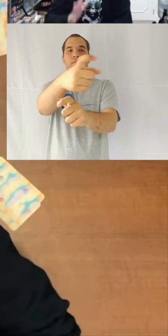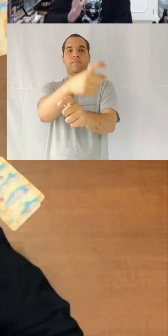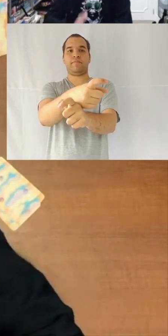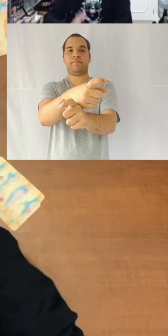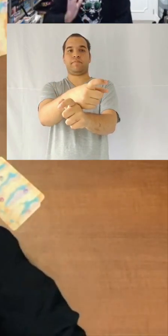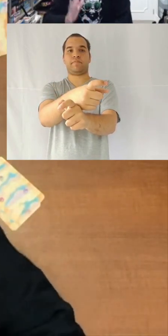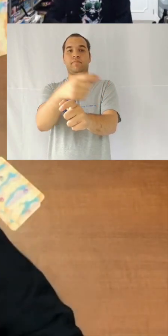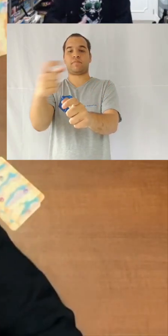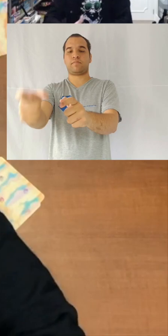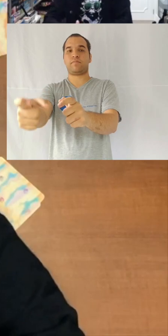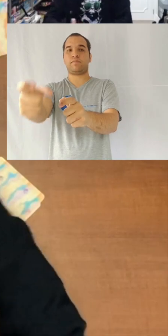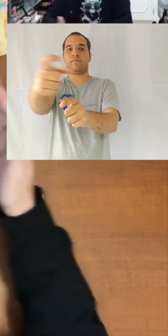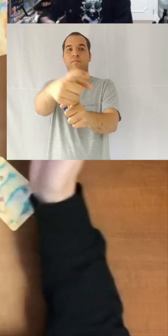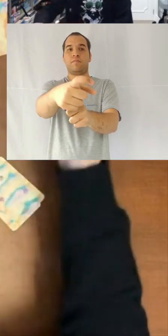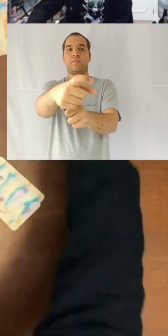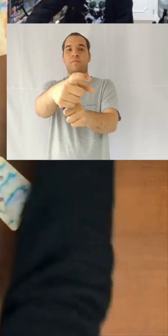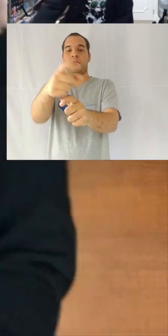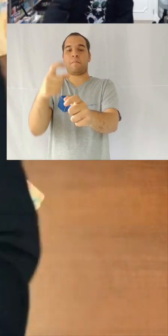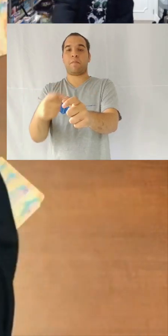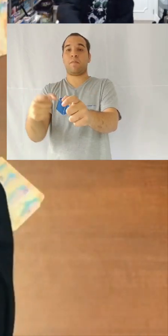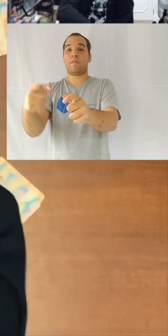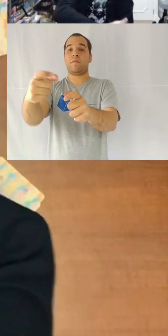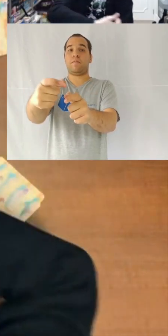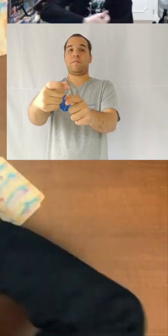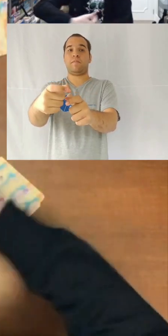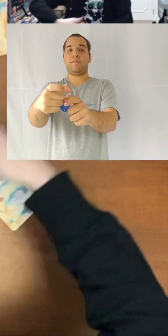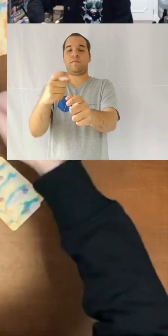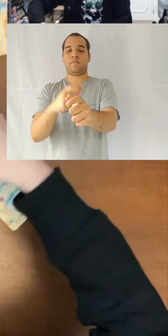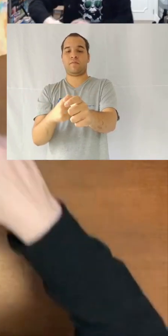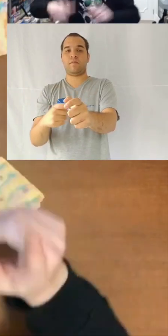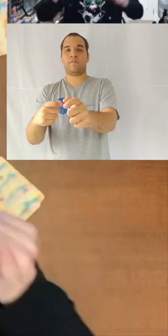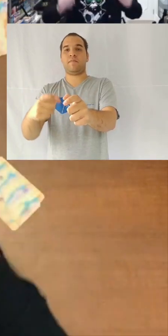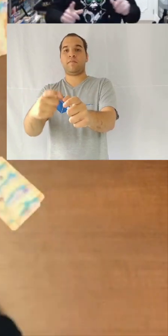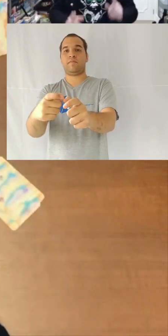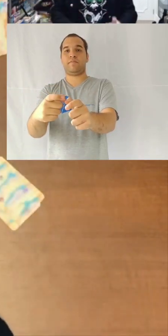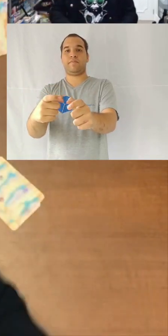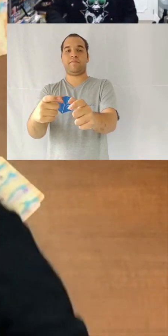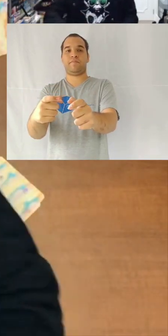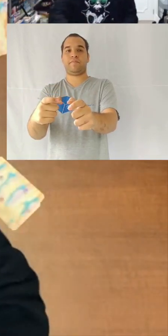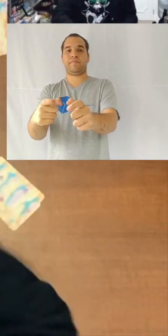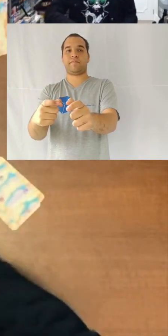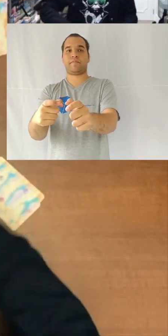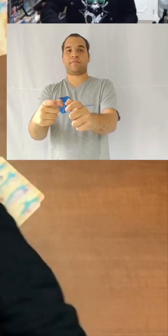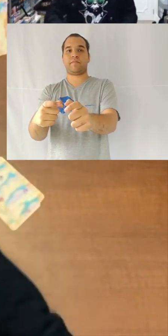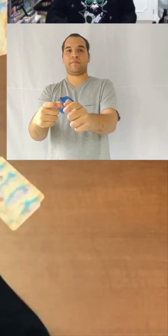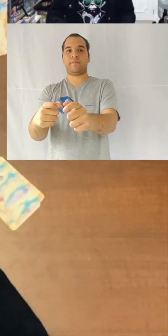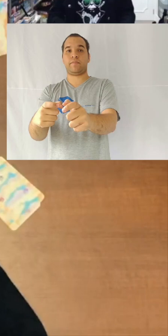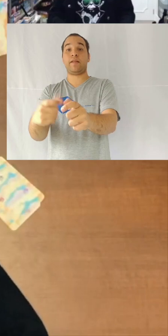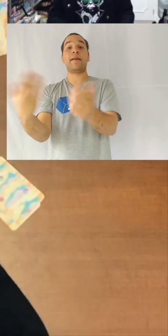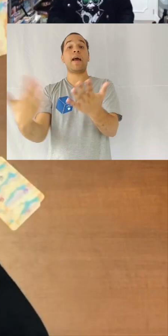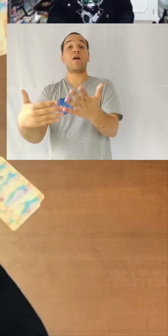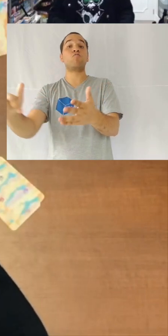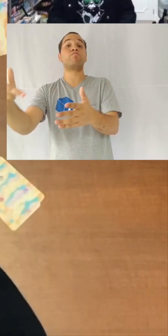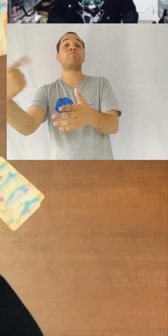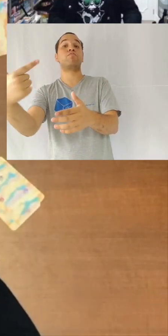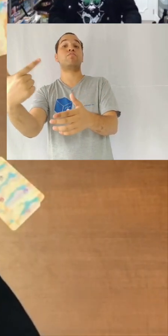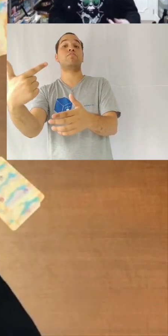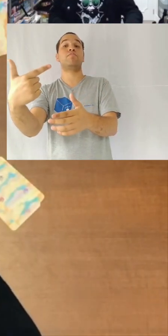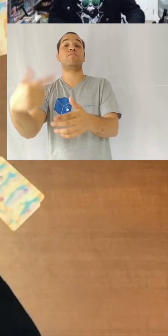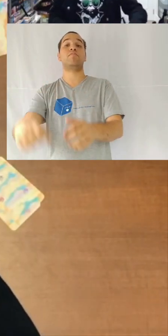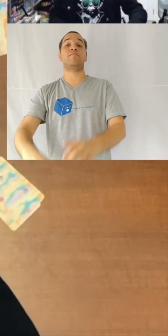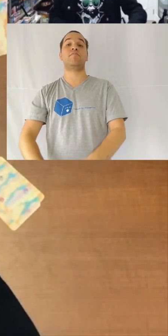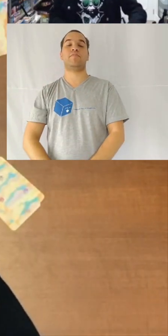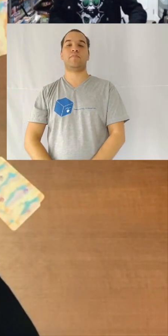seguindo em sentido anti-horário, o vento vai soprar nas dunas e todas as cartas aqui ao redor da duna se movimentam